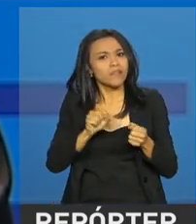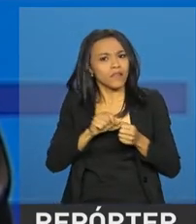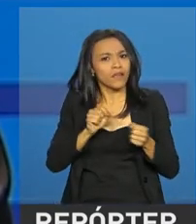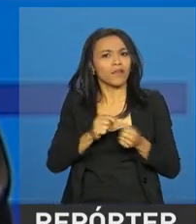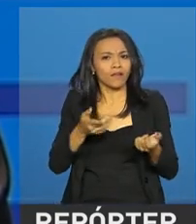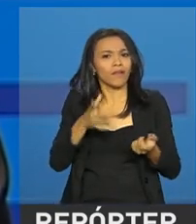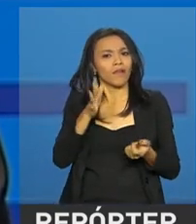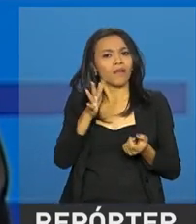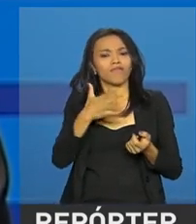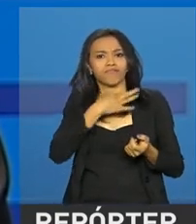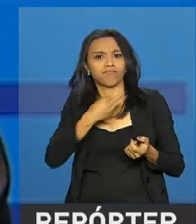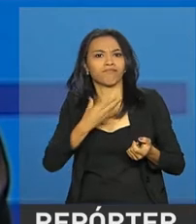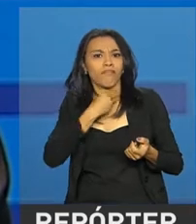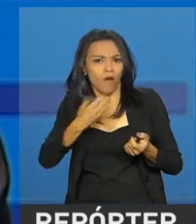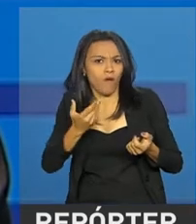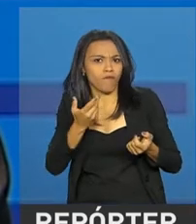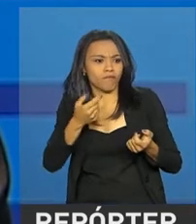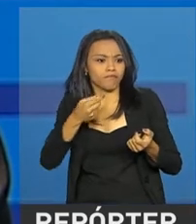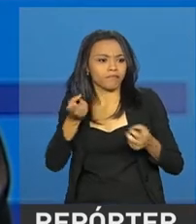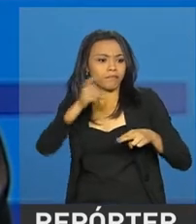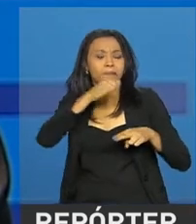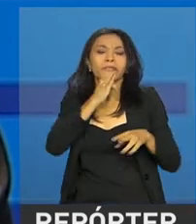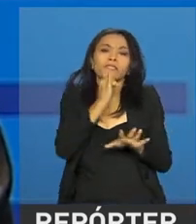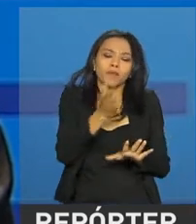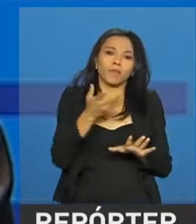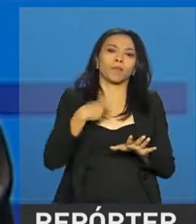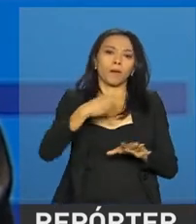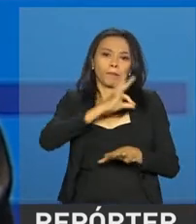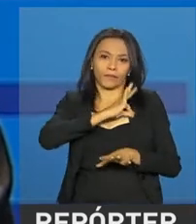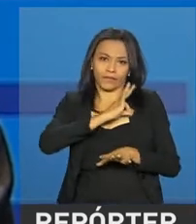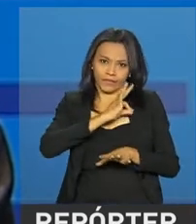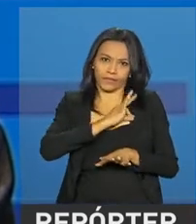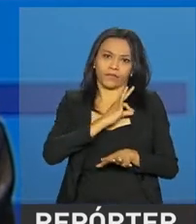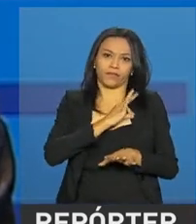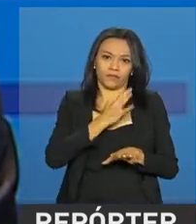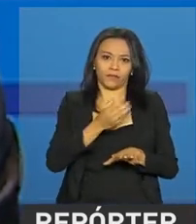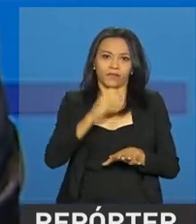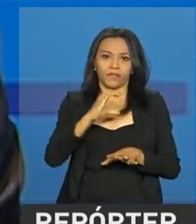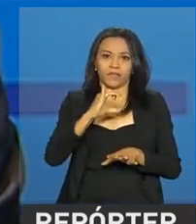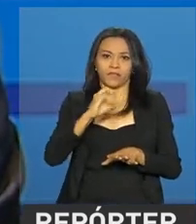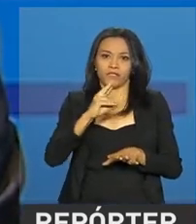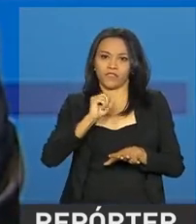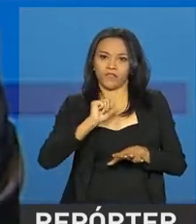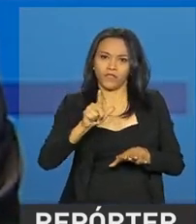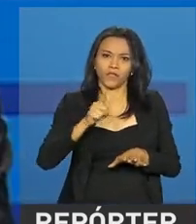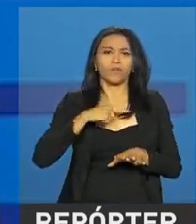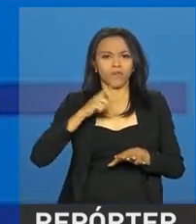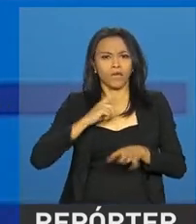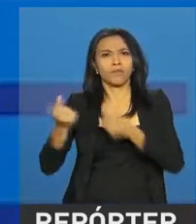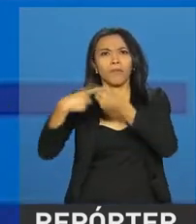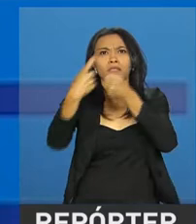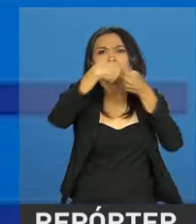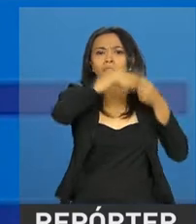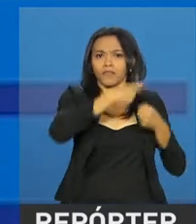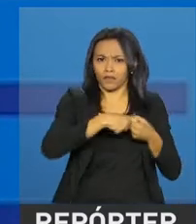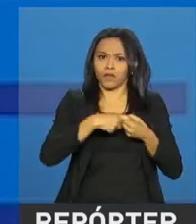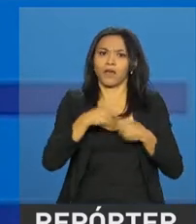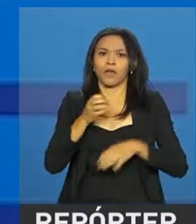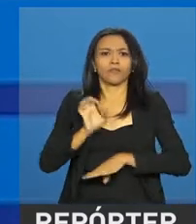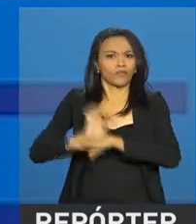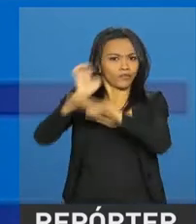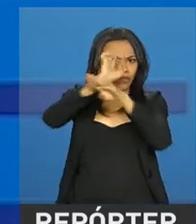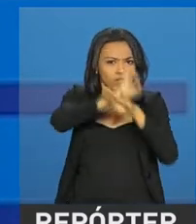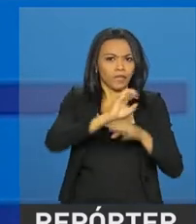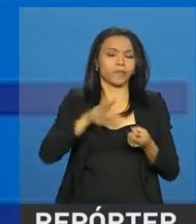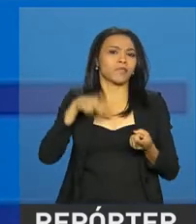em certames variados. Então, a partir de um trabalho, por exemplo, de uma polícia civil, né? A gente tem muita parceria próxima com várias polícias civis, recentemente, a Polícia Civil